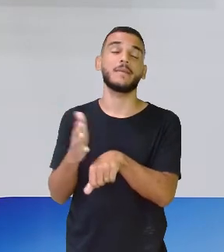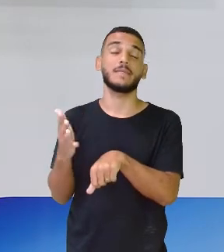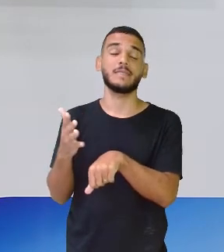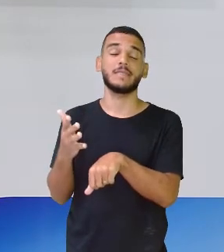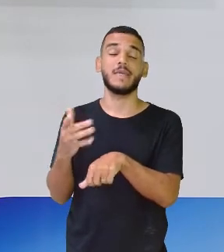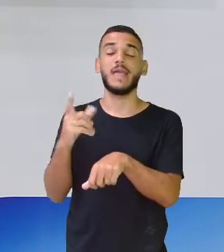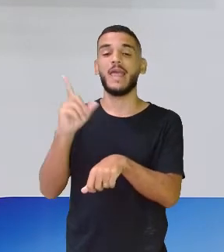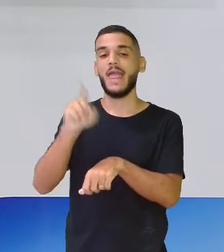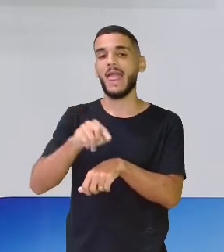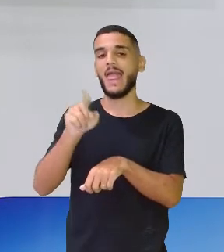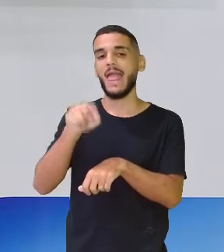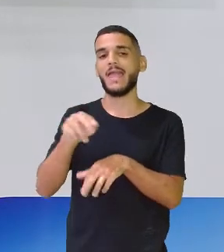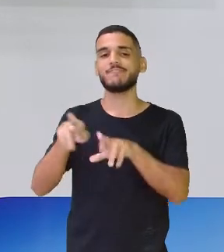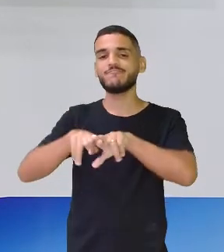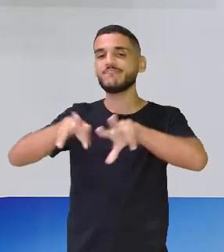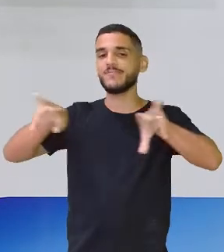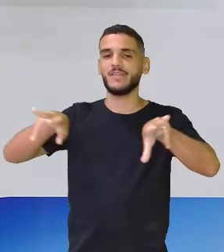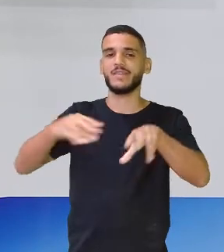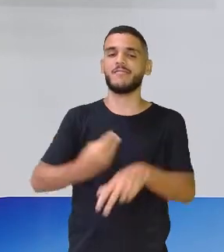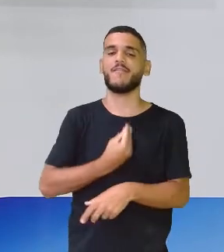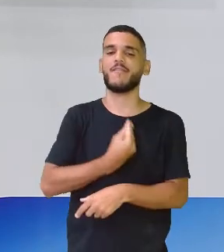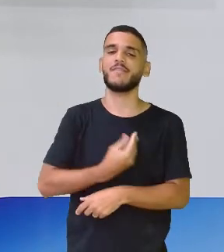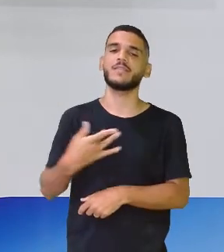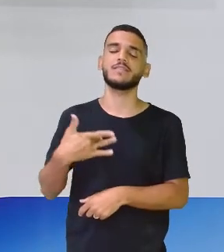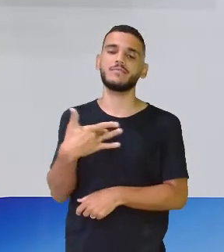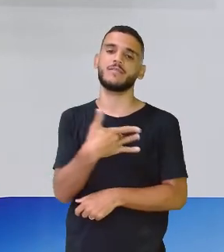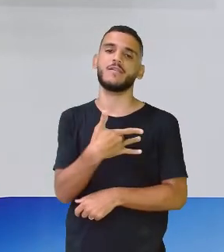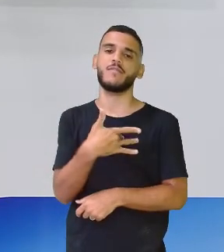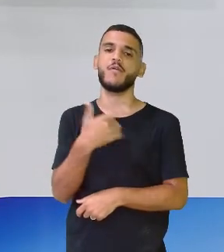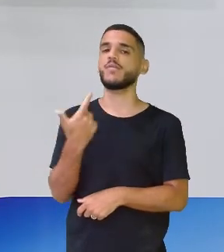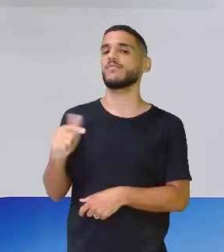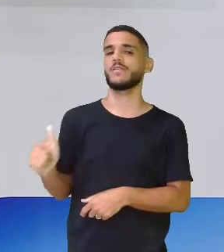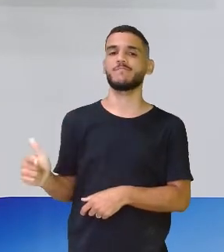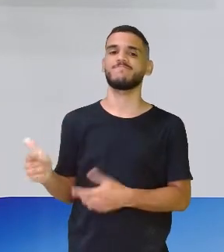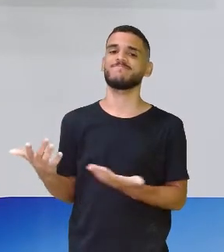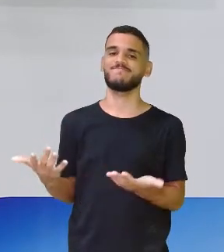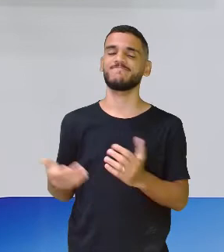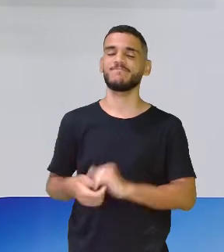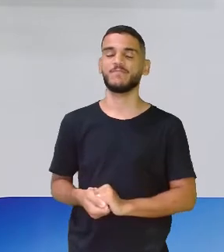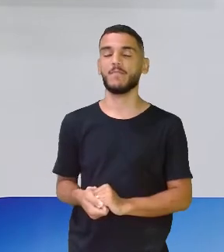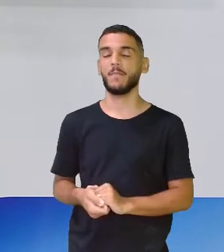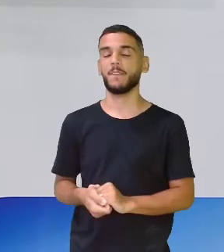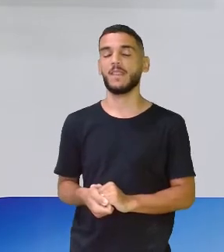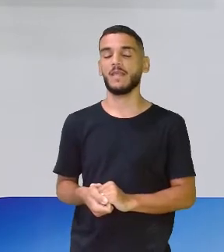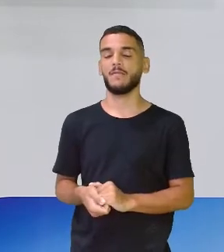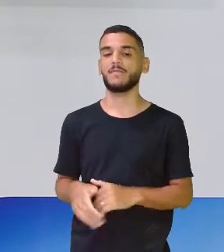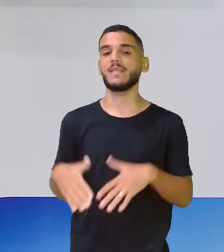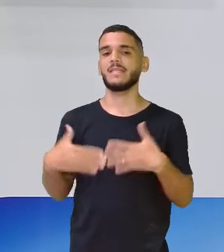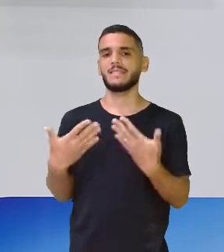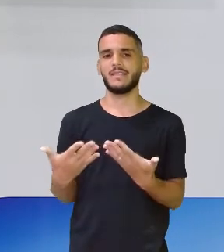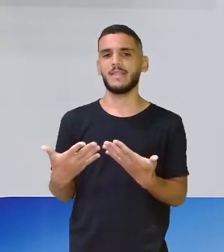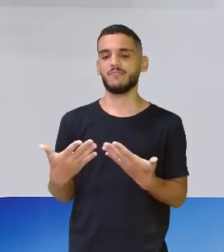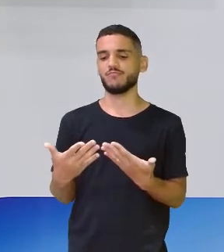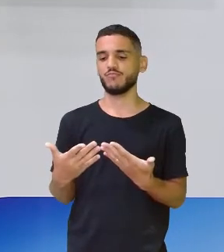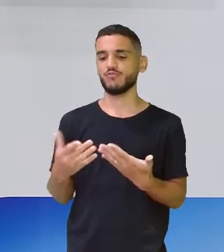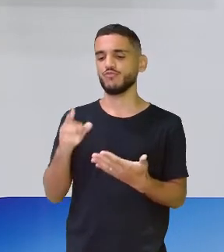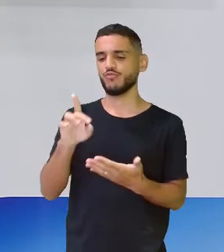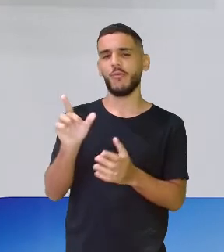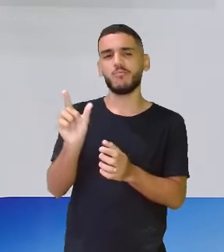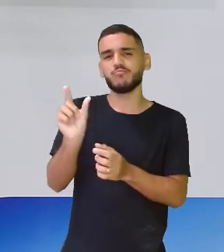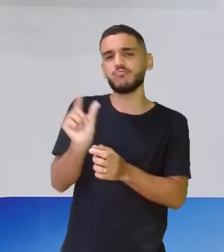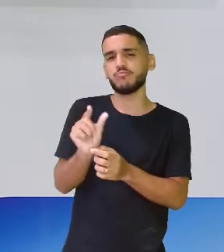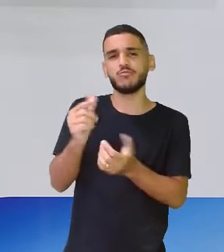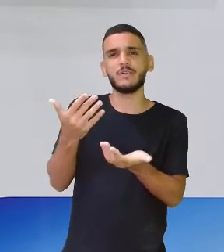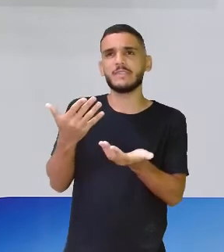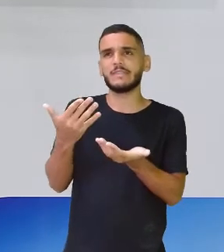ter uma vida mais saudável ou não. E não precisa, às vezes, de grandes transformações. Às